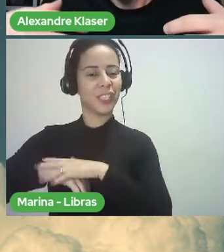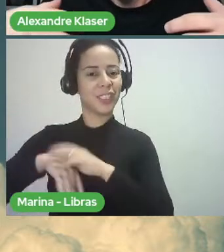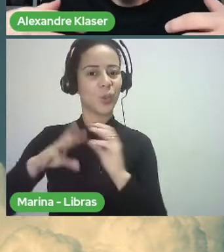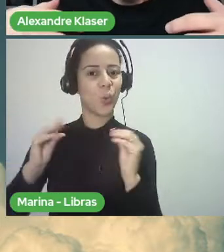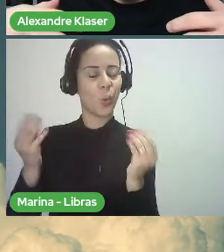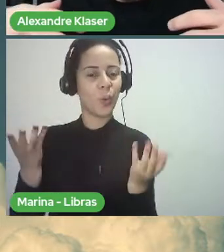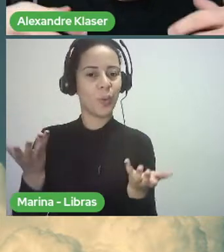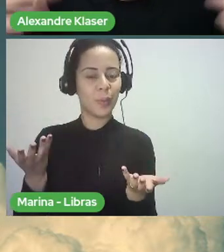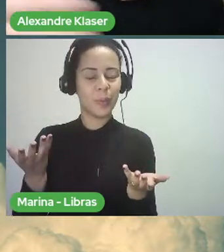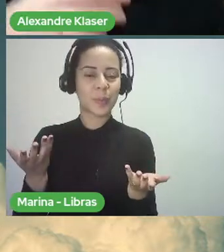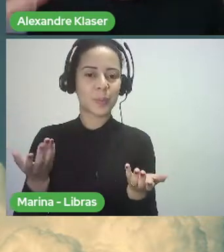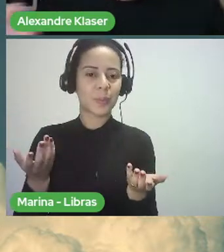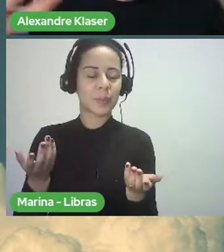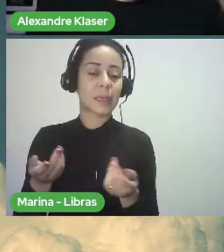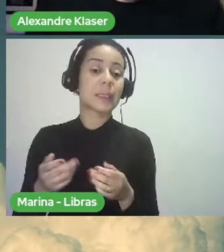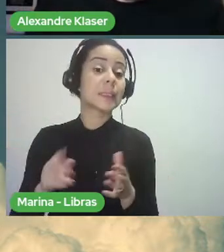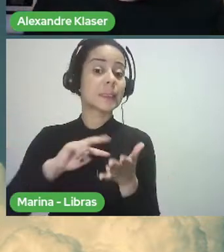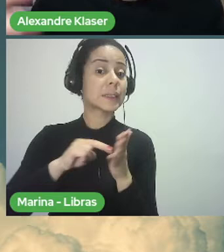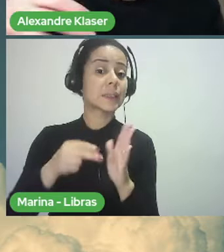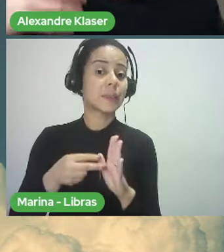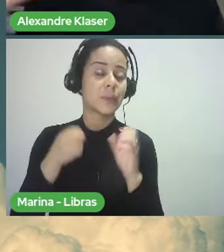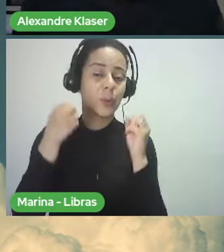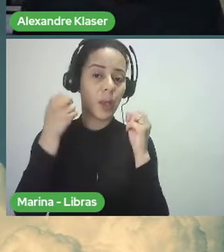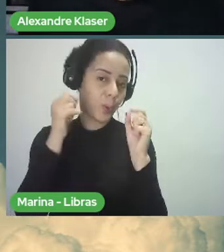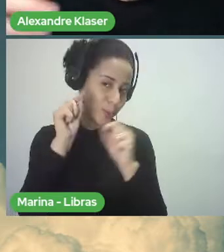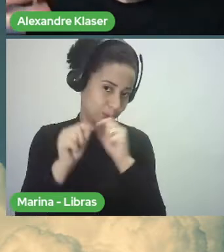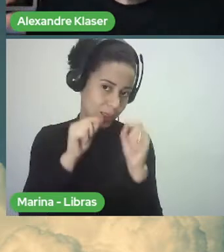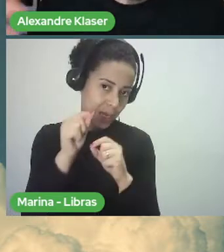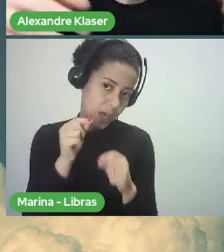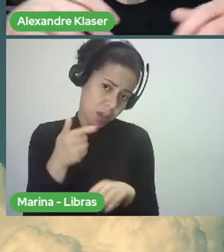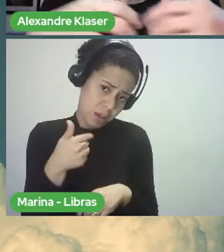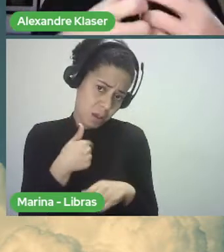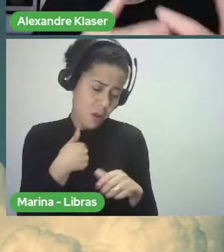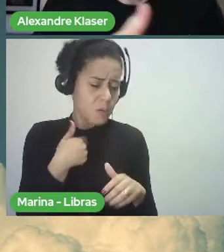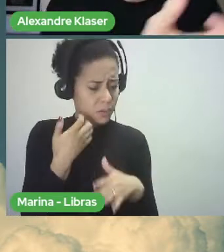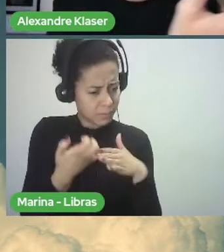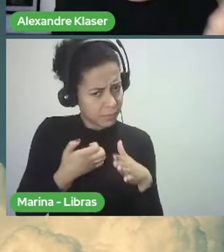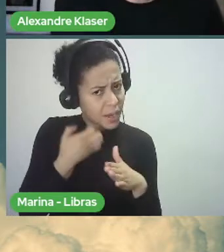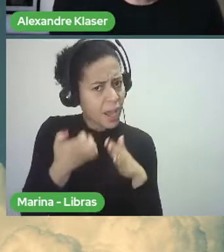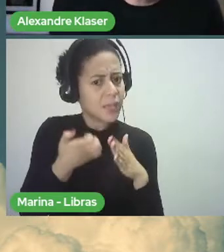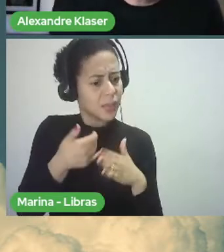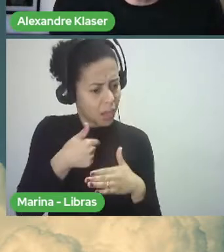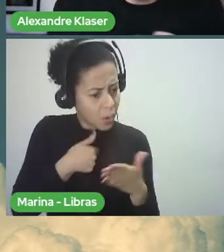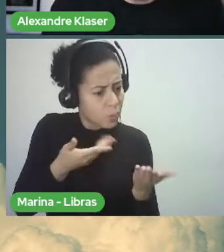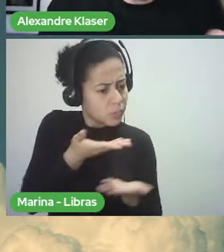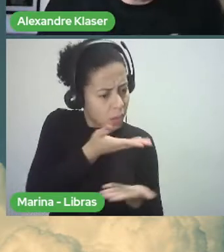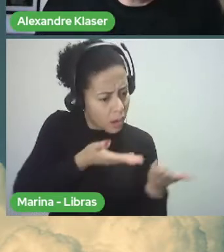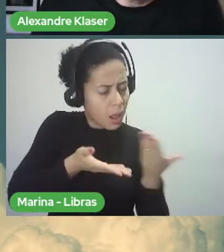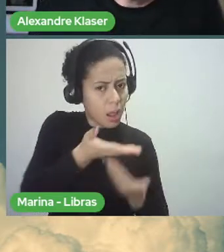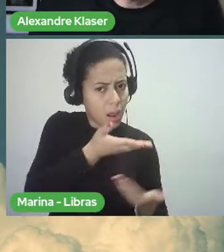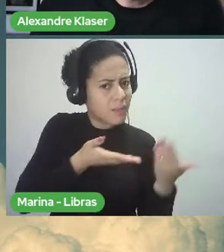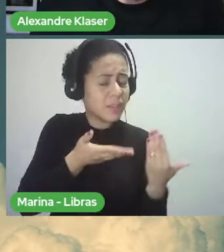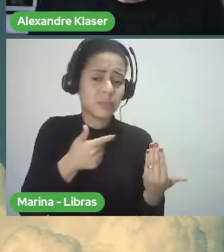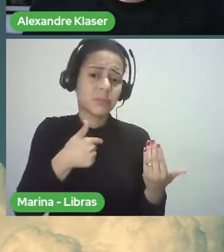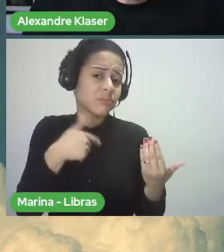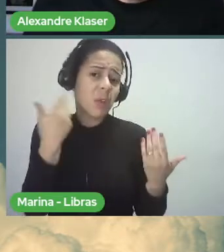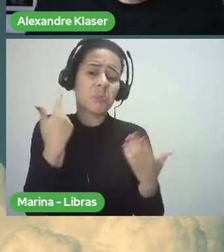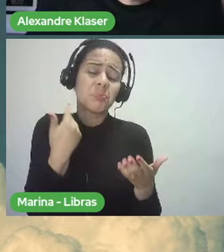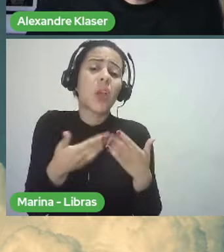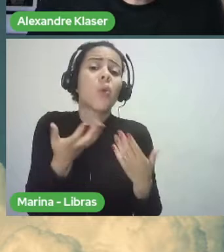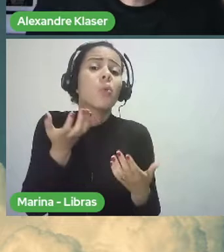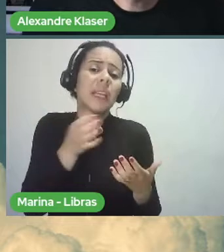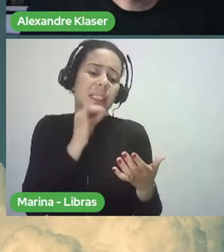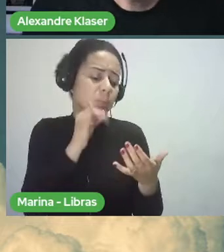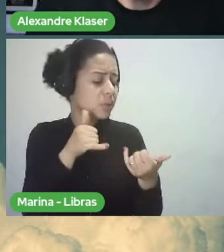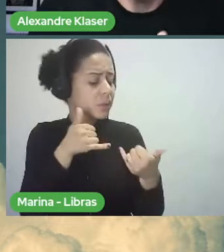seguinte: eu estou interagindo com essa empresa, com esse produto, com esse serviço. Eu não quero saber se isso aqui é um produto de celular, produto de computador. Eu quero basicamente ter uma